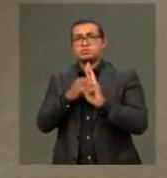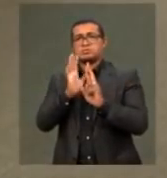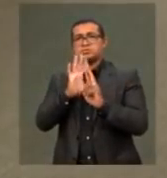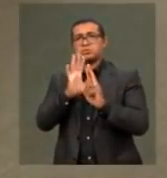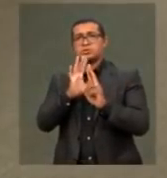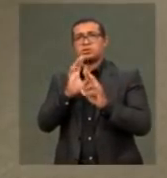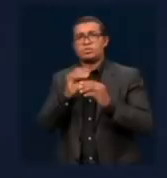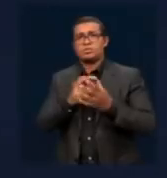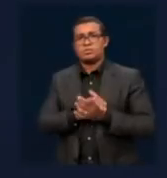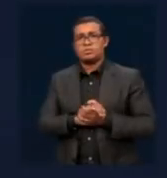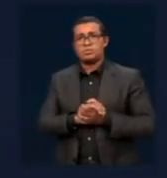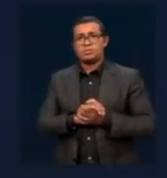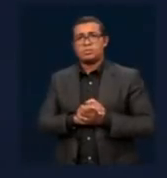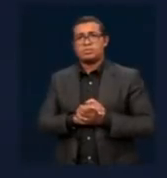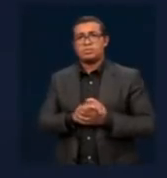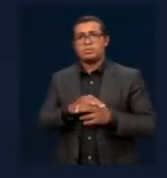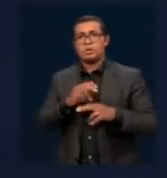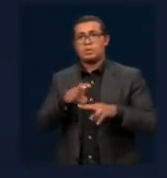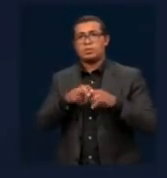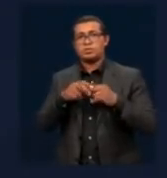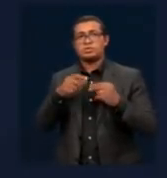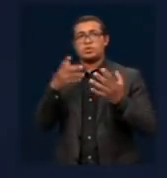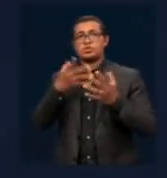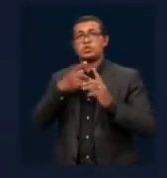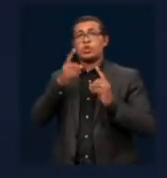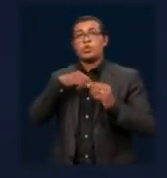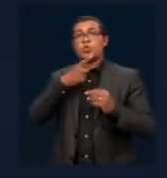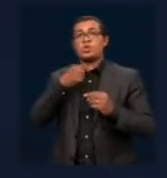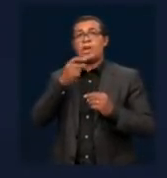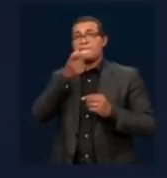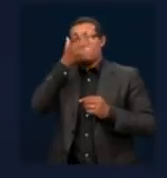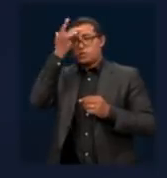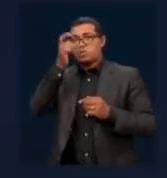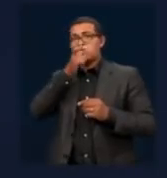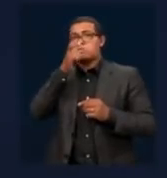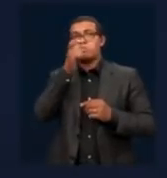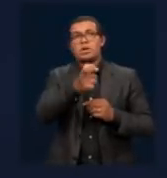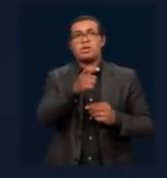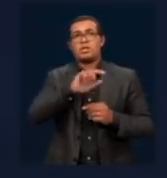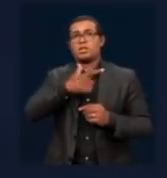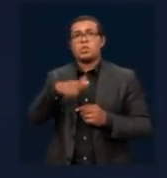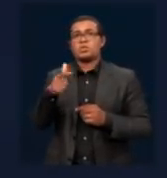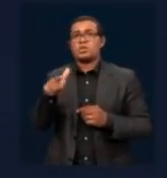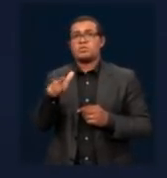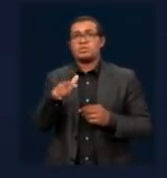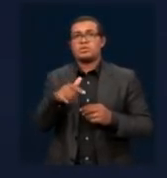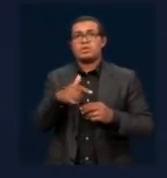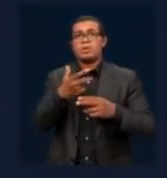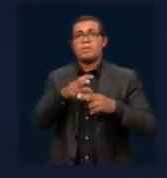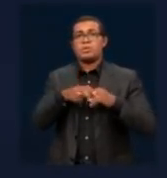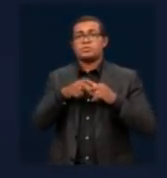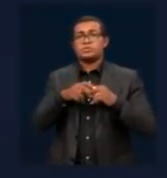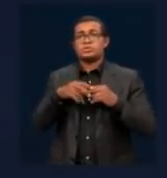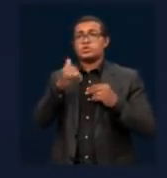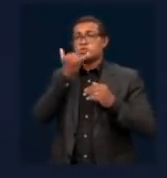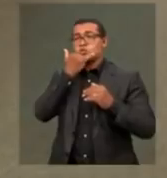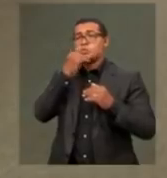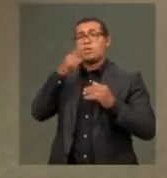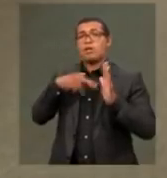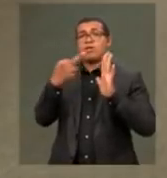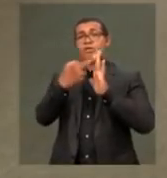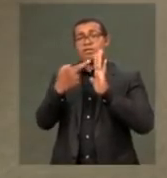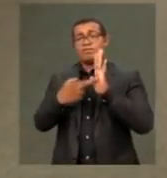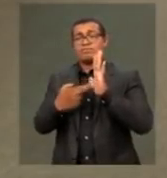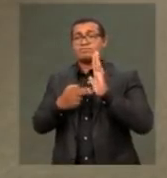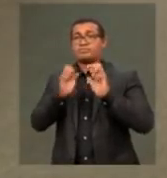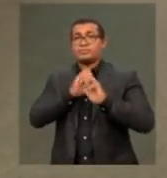o debate por favor candidato não houve nenhum tipo de ofensa pessoal ea gente continua o candidato as regras as regras são